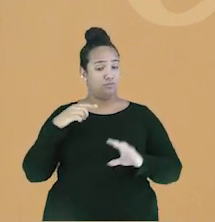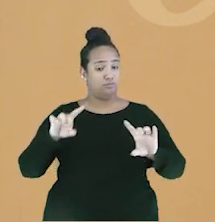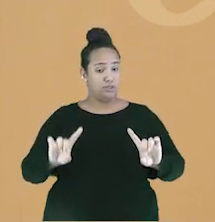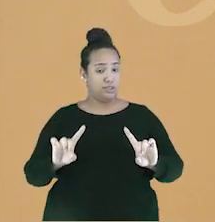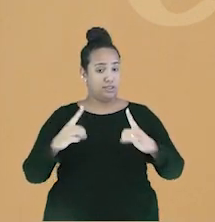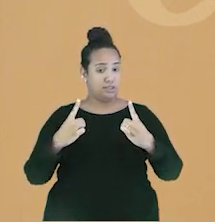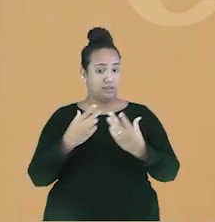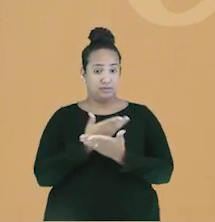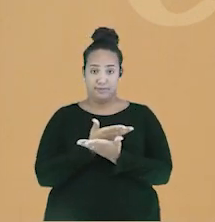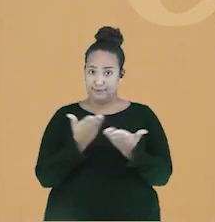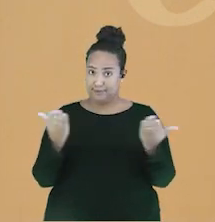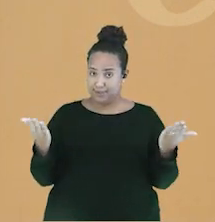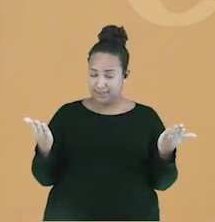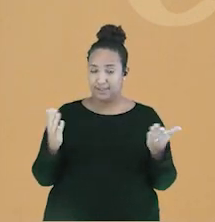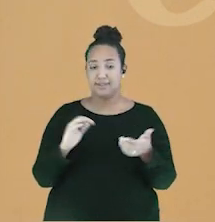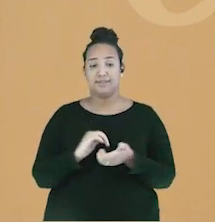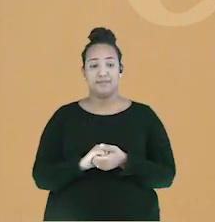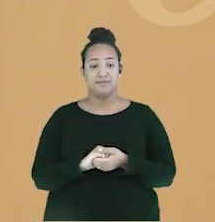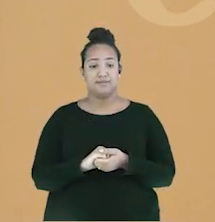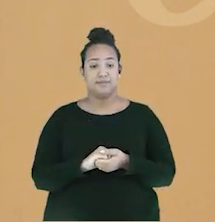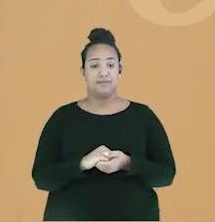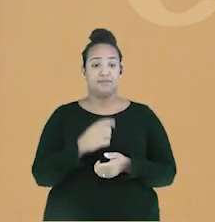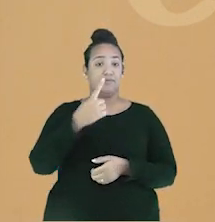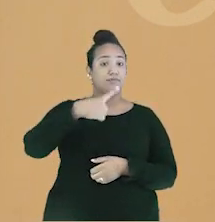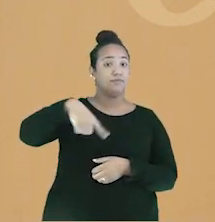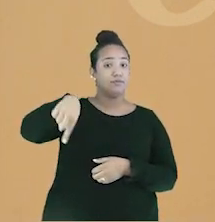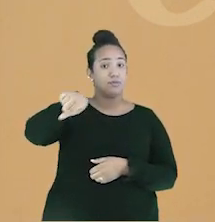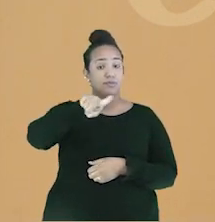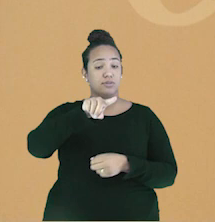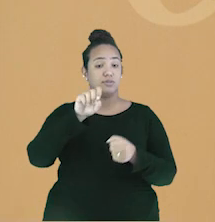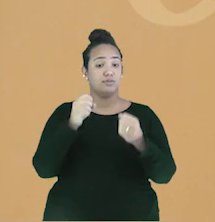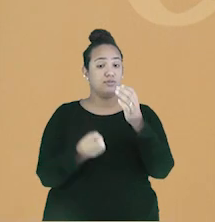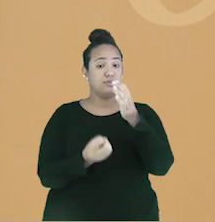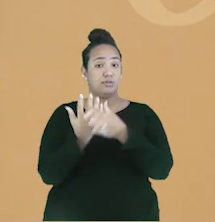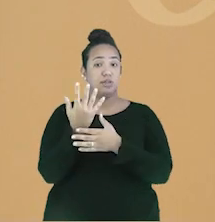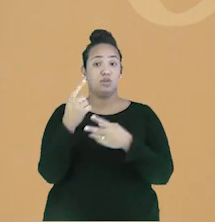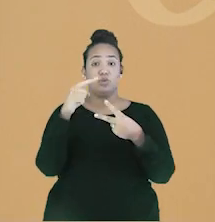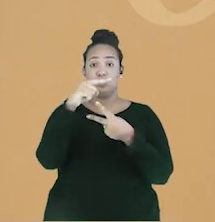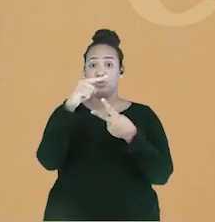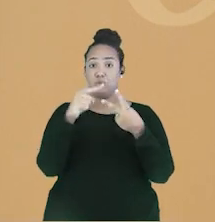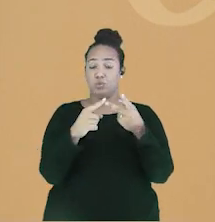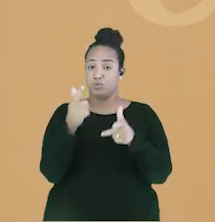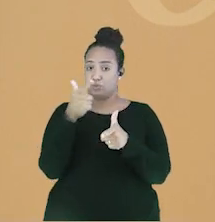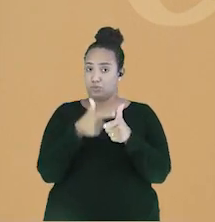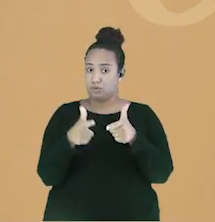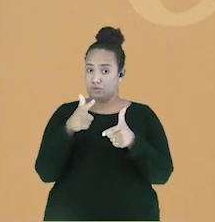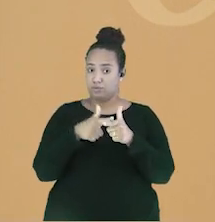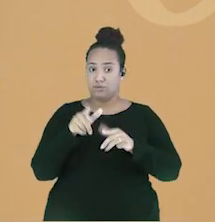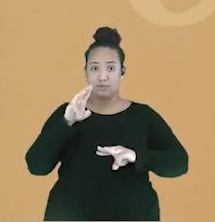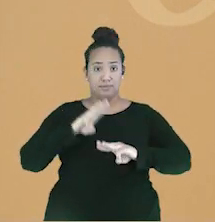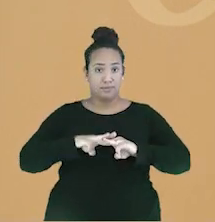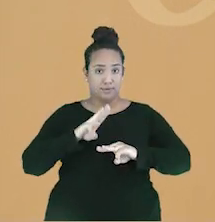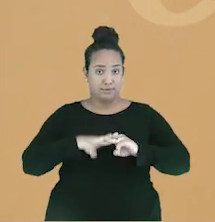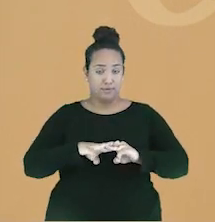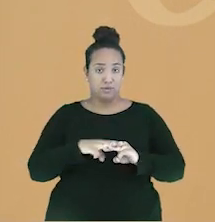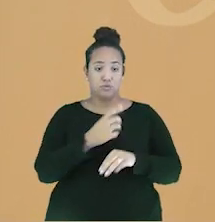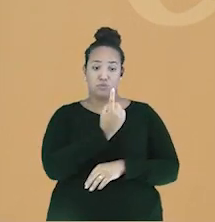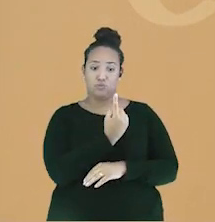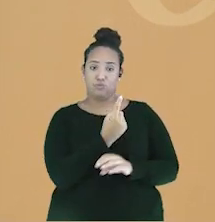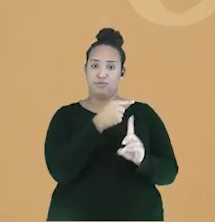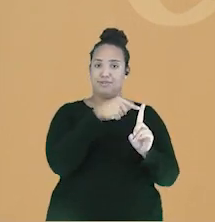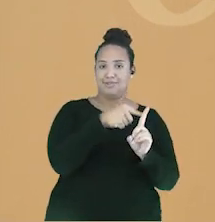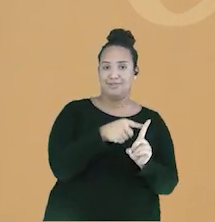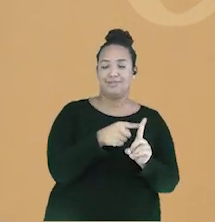desafio. Você vai elaborar 2 problemas matemáticos. Um problema de adição e outro